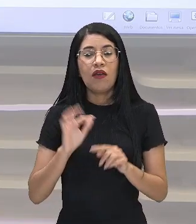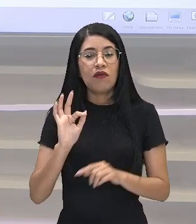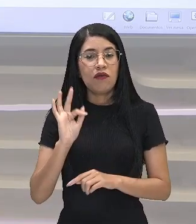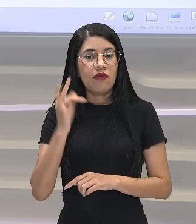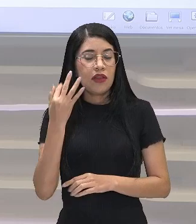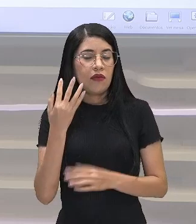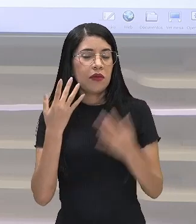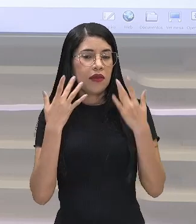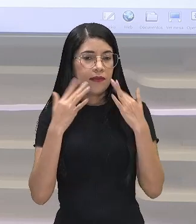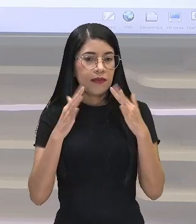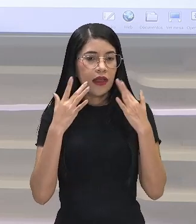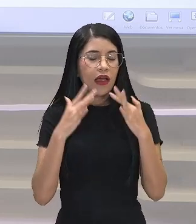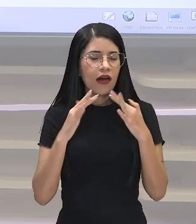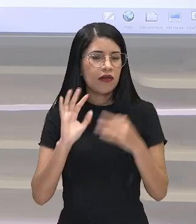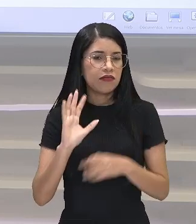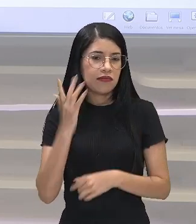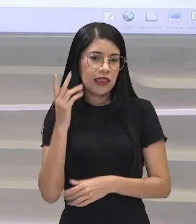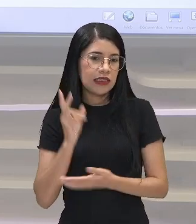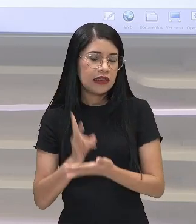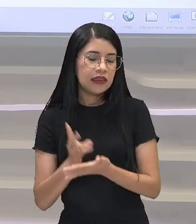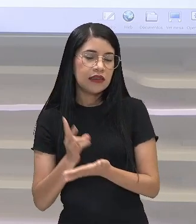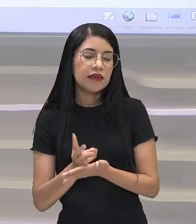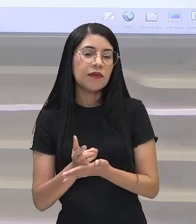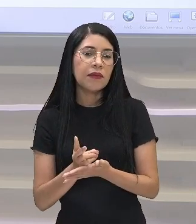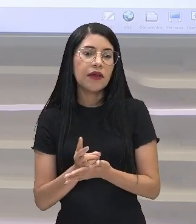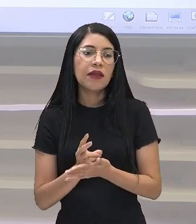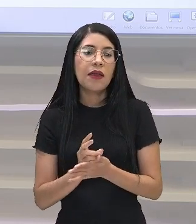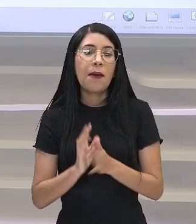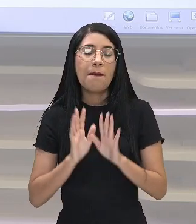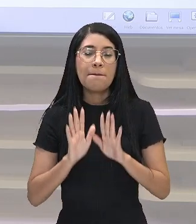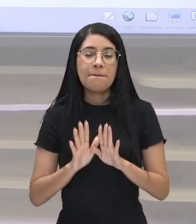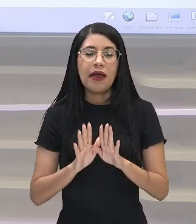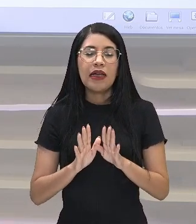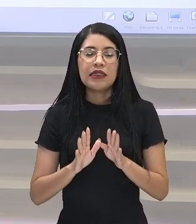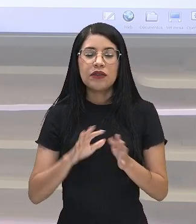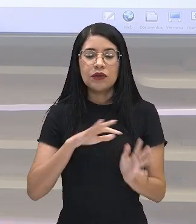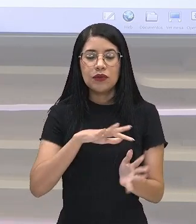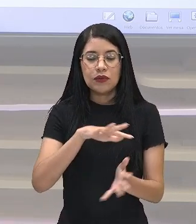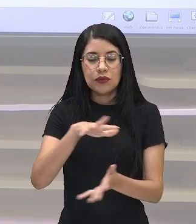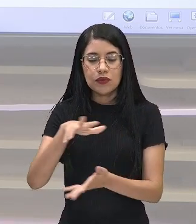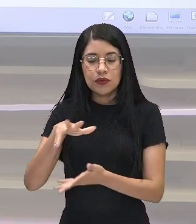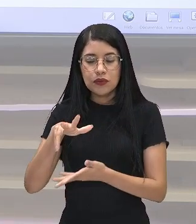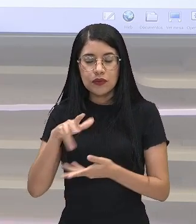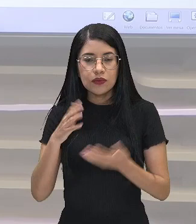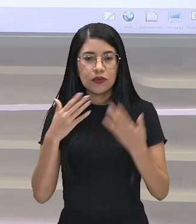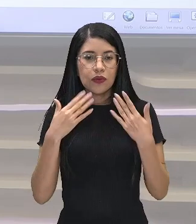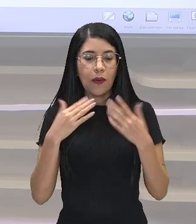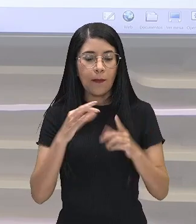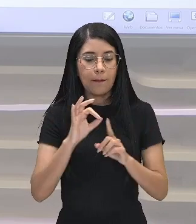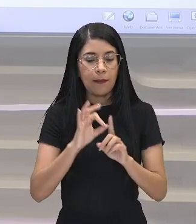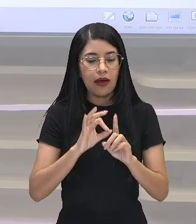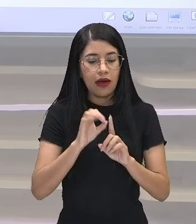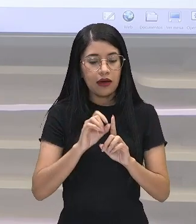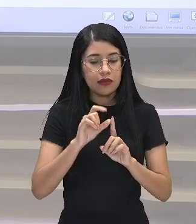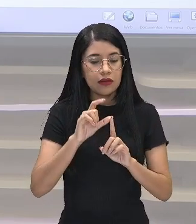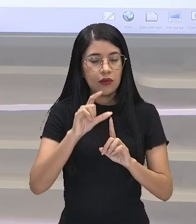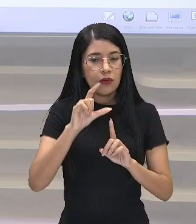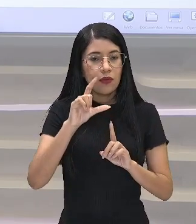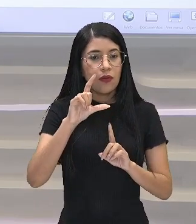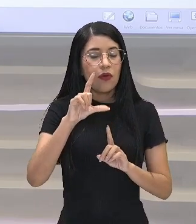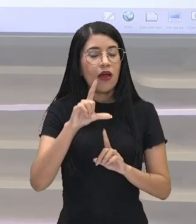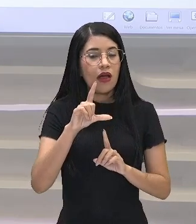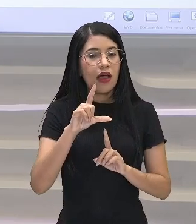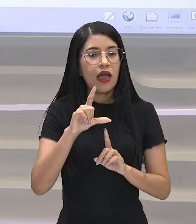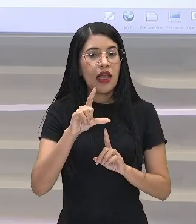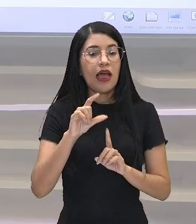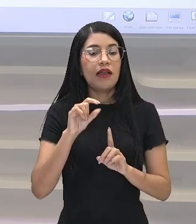ele ocorre naturalmente, sendo que em um momento de aquecimento global, onde a temperatura já está muito alta,